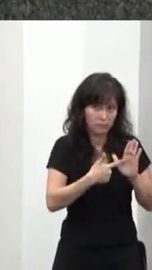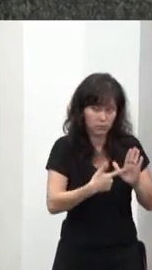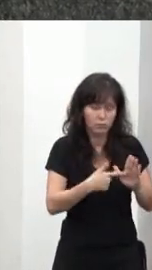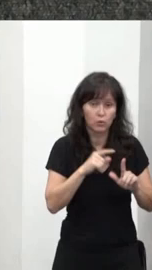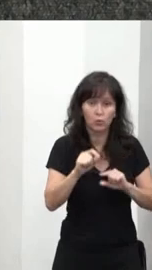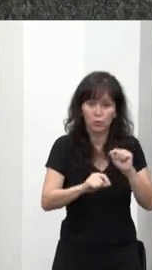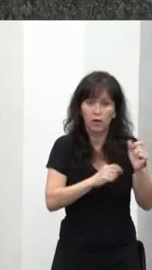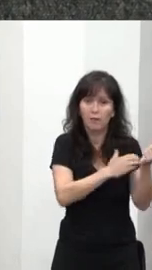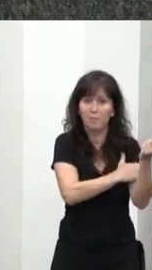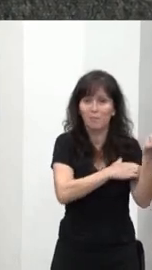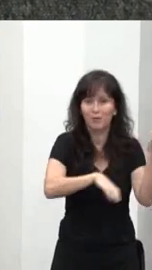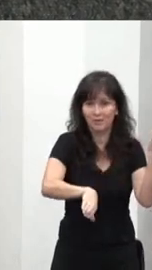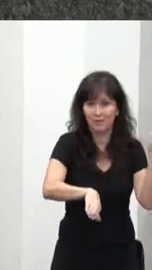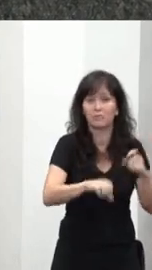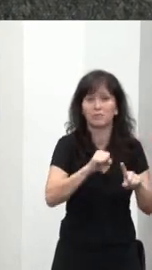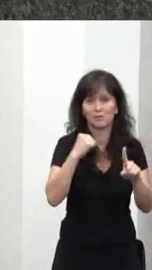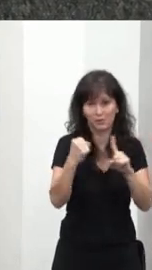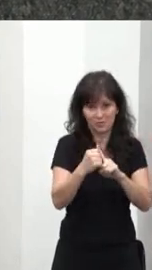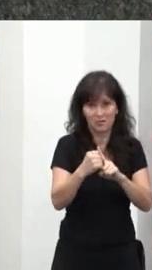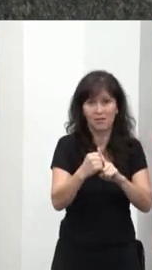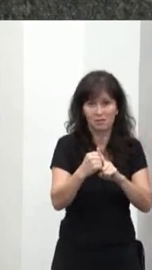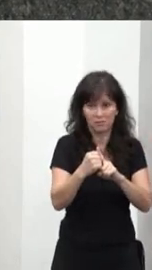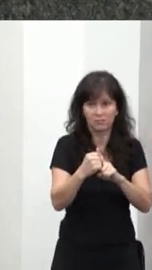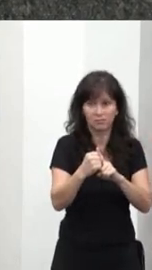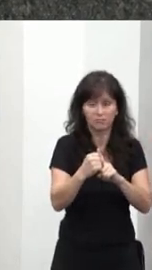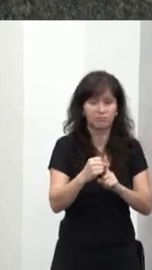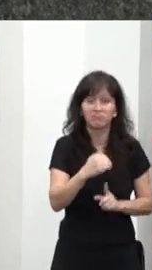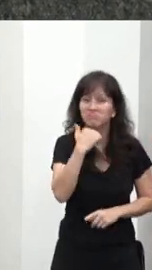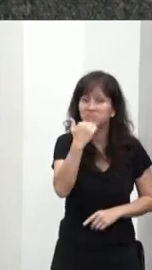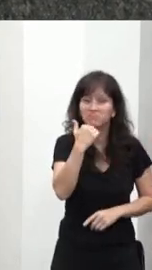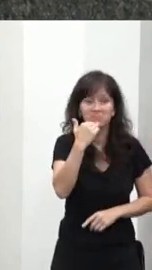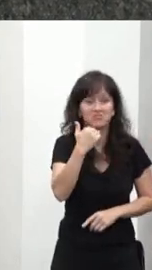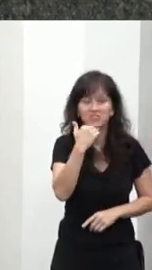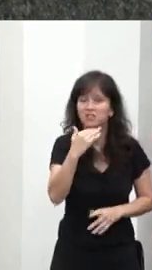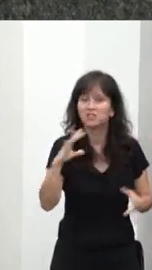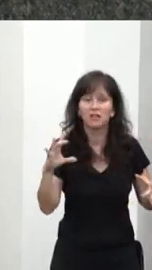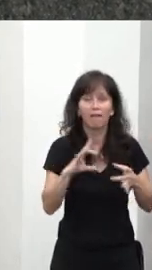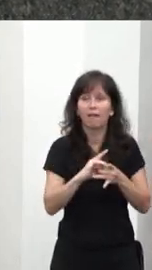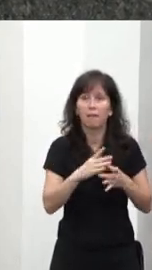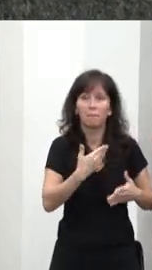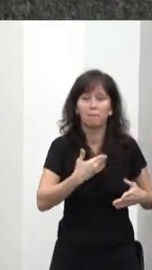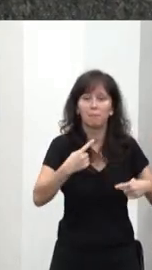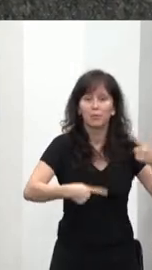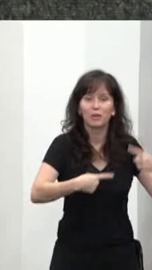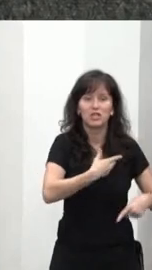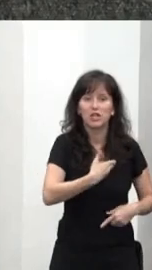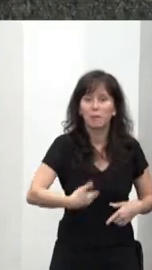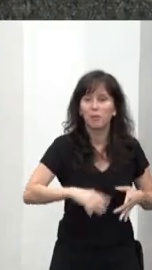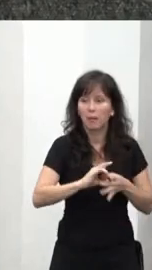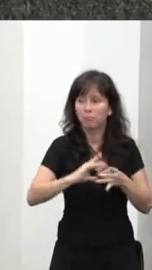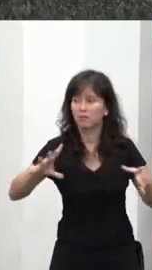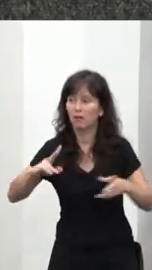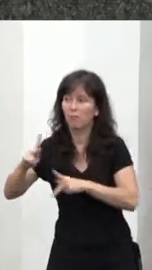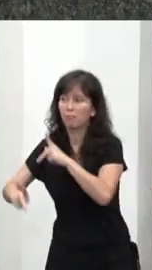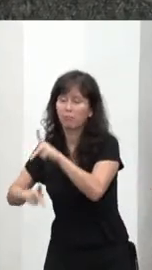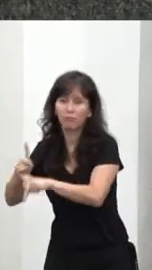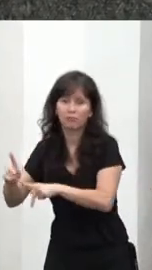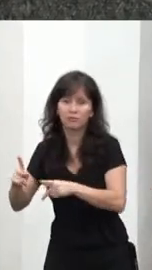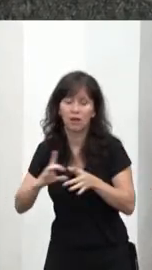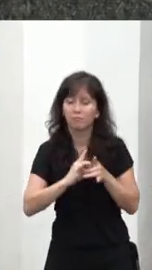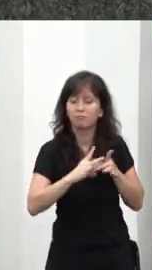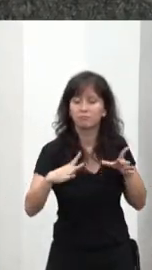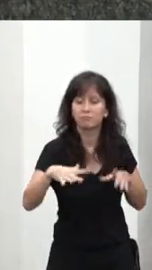empoderamento social não adianta a gente pensar em política pública Desconectar do Povo desconectada de Quem produz de quem tá na área